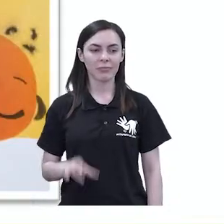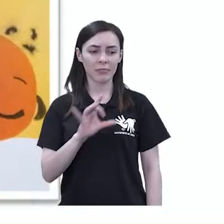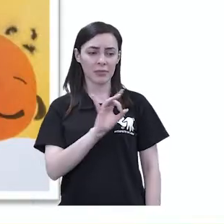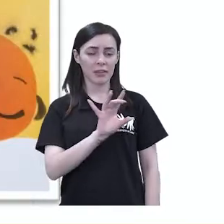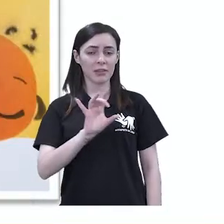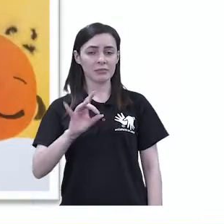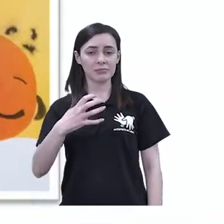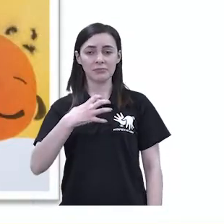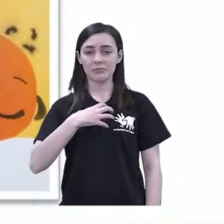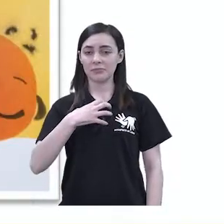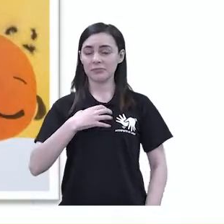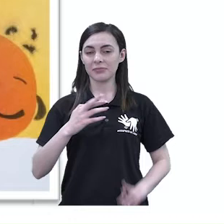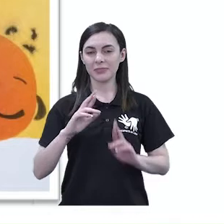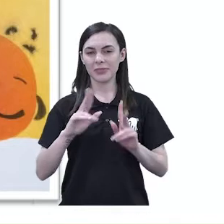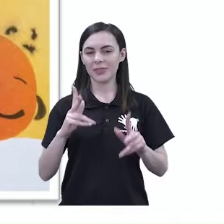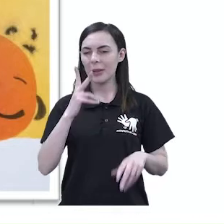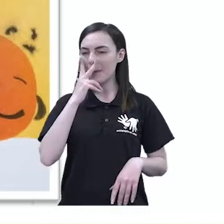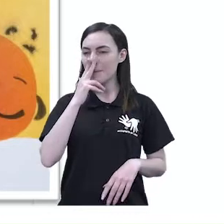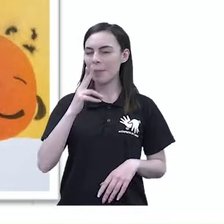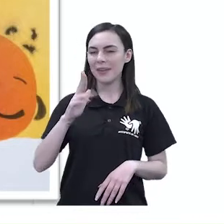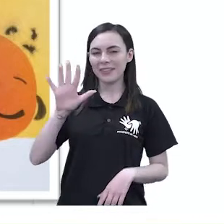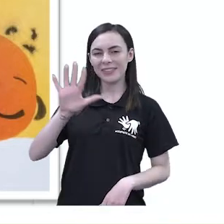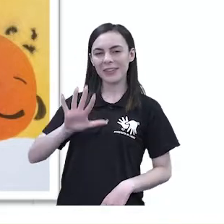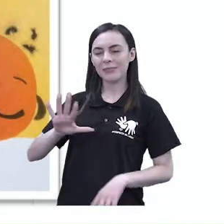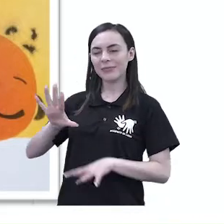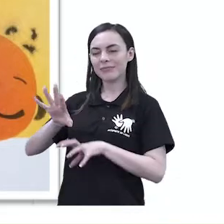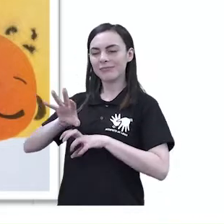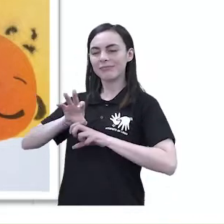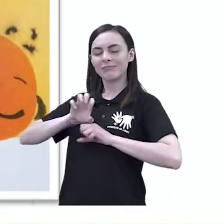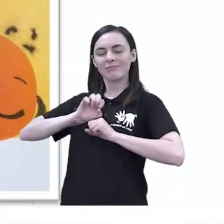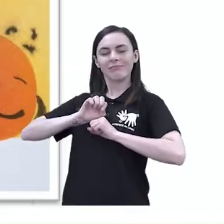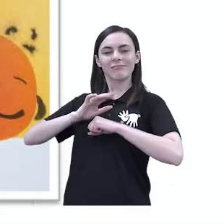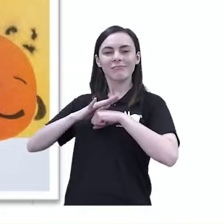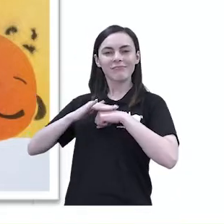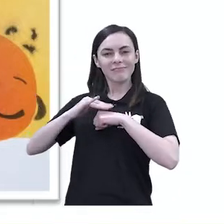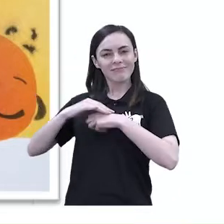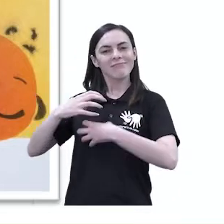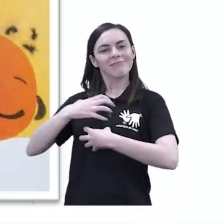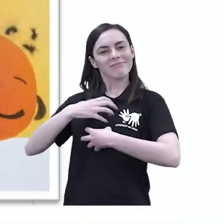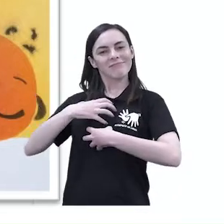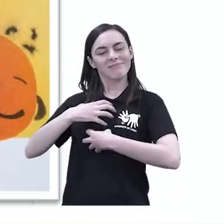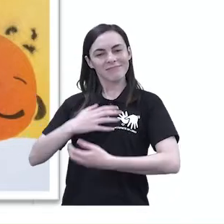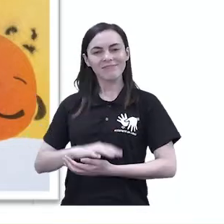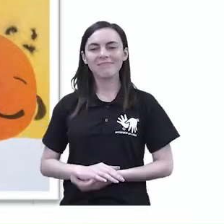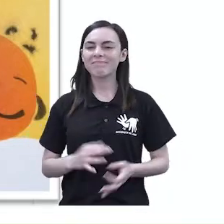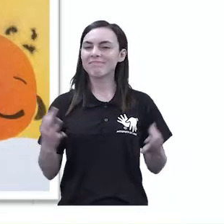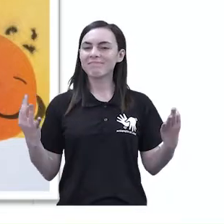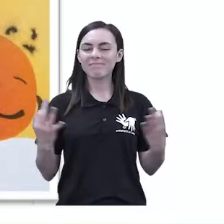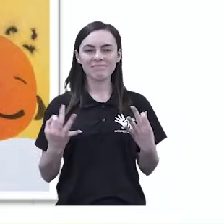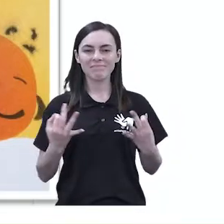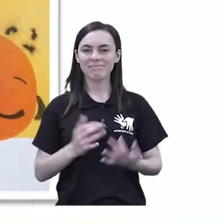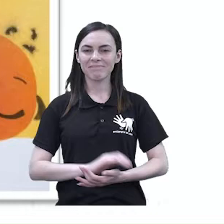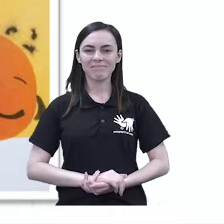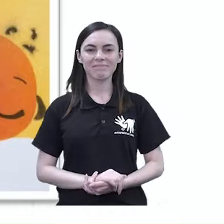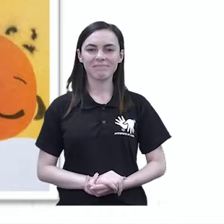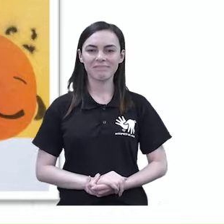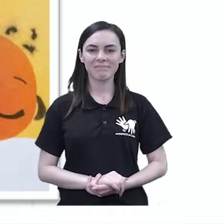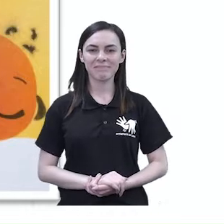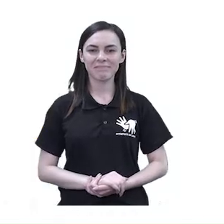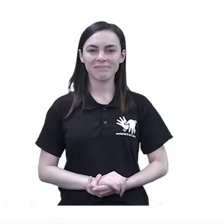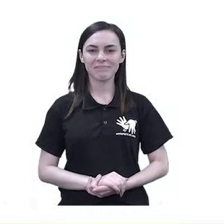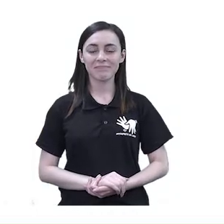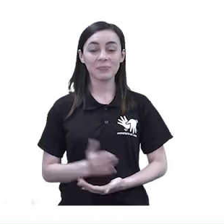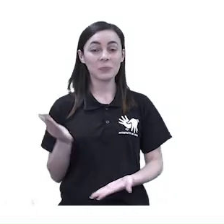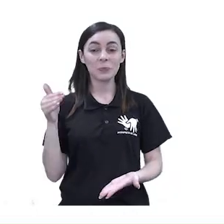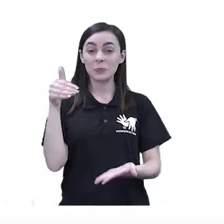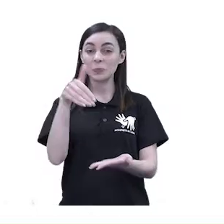Cada um do seu jeitinho. Olha só o afeto que nos é transmitido também por meio das ilustrações. Perfeito.